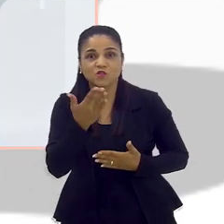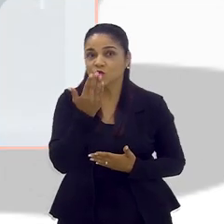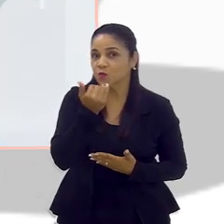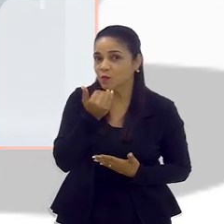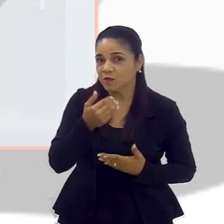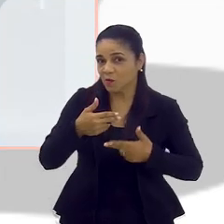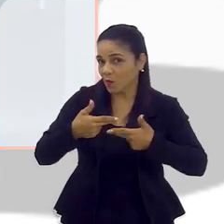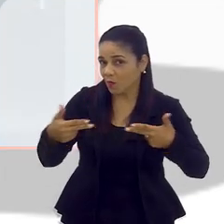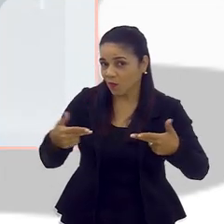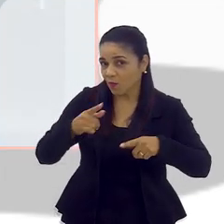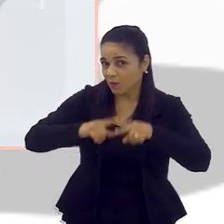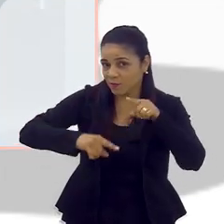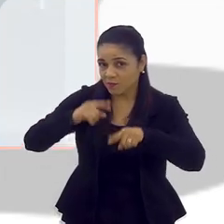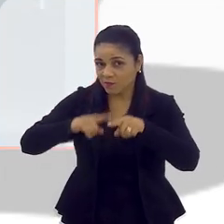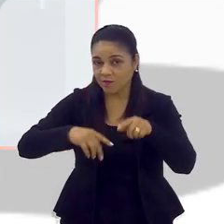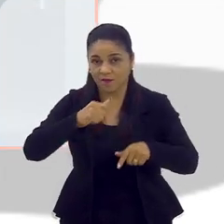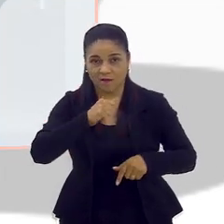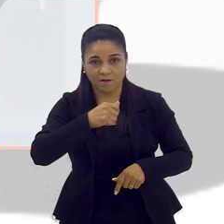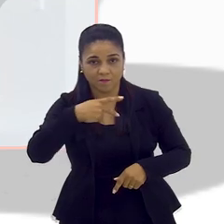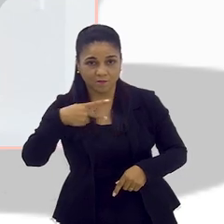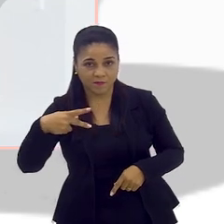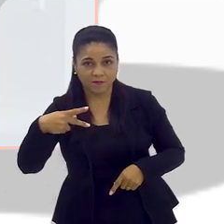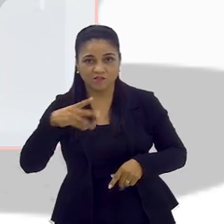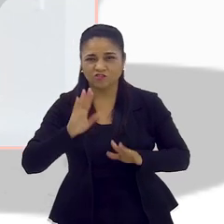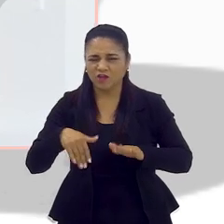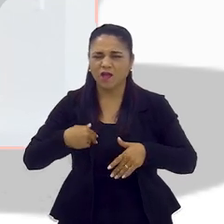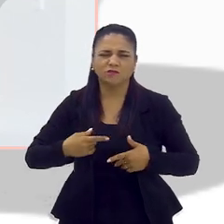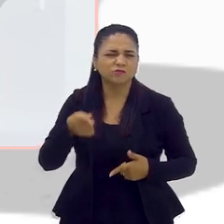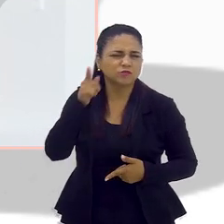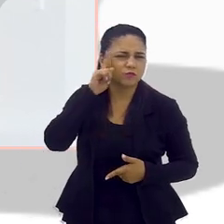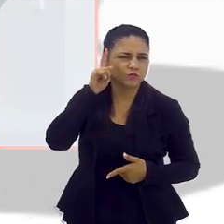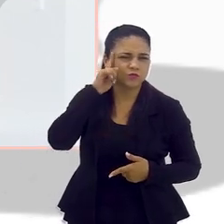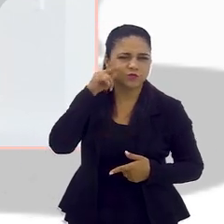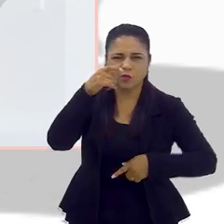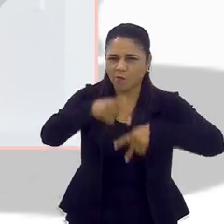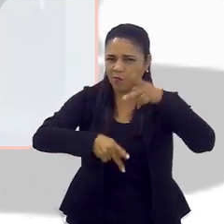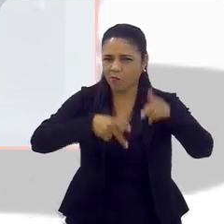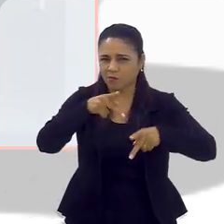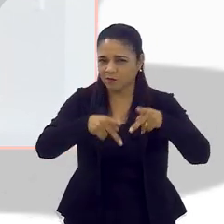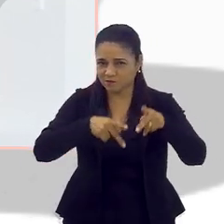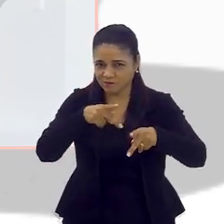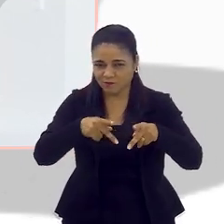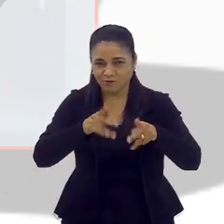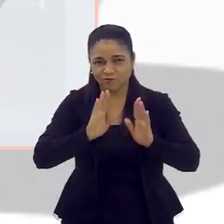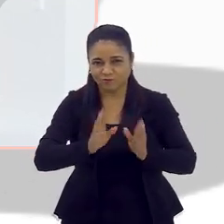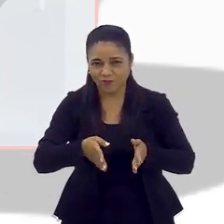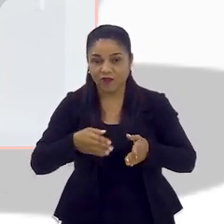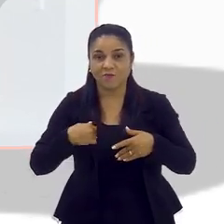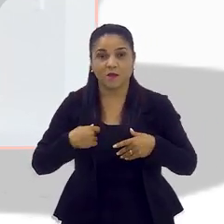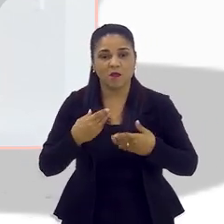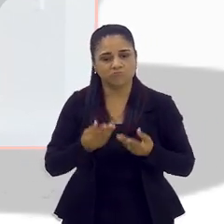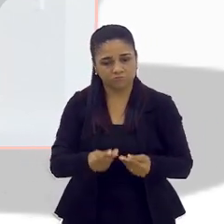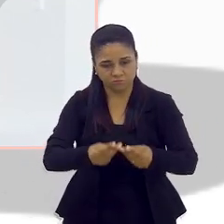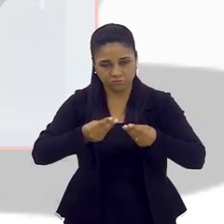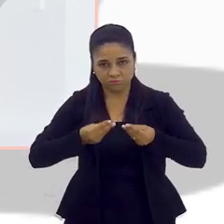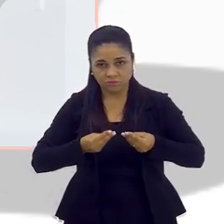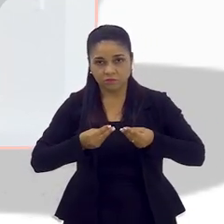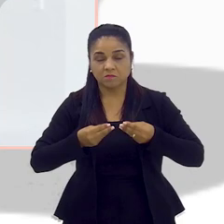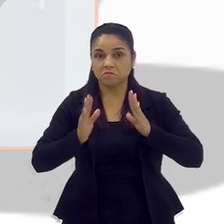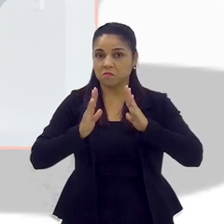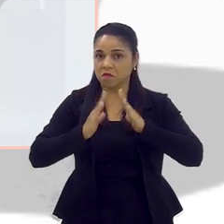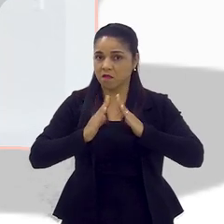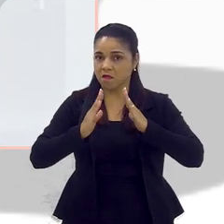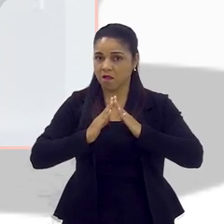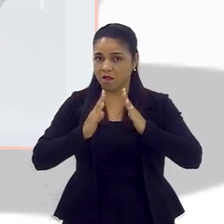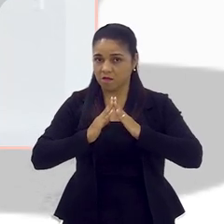Pedir comida ou algum produto por aplicativo já faz parte do dia a dia da população. Mas para as encomendas chegarem no conforto